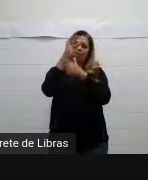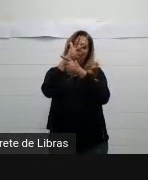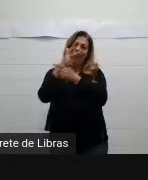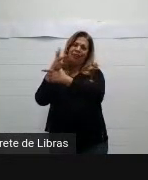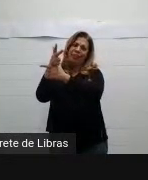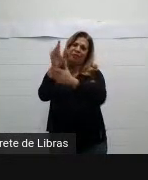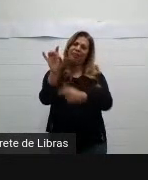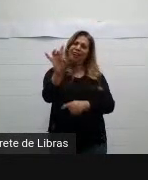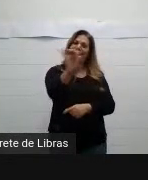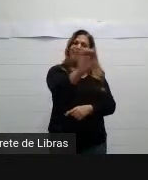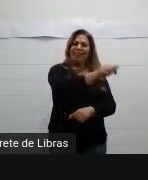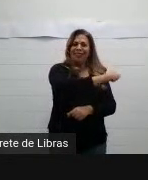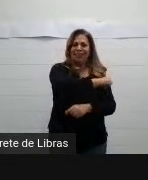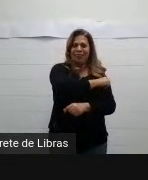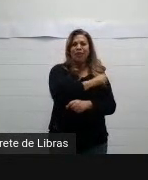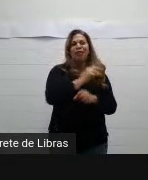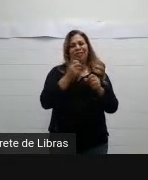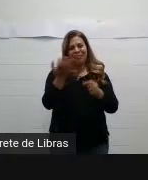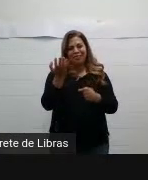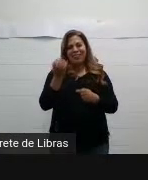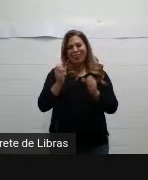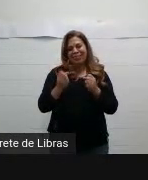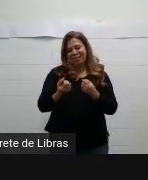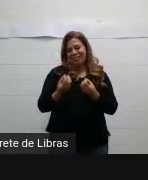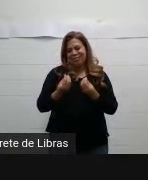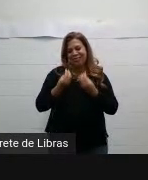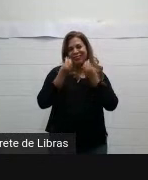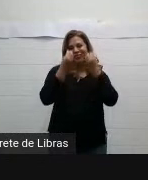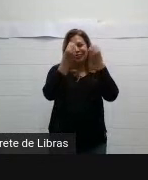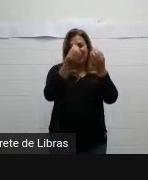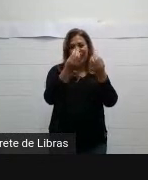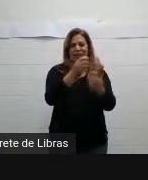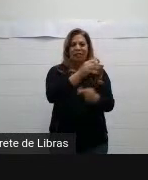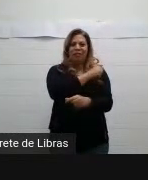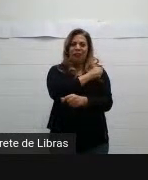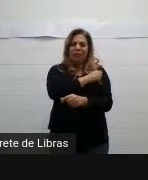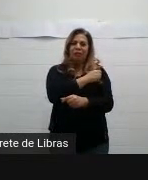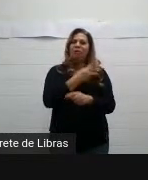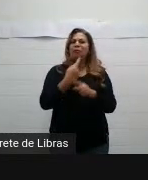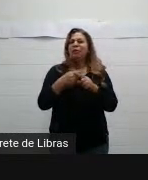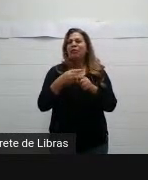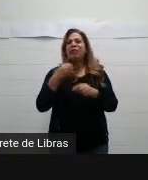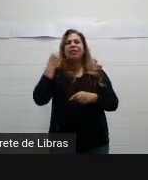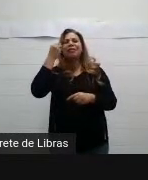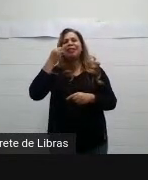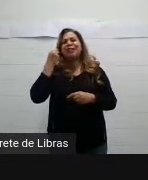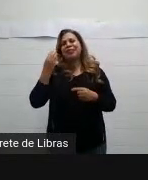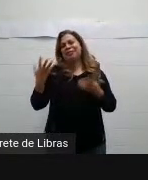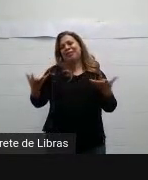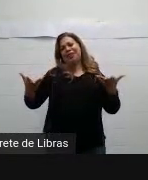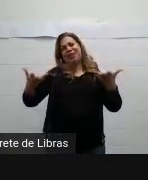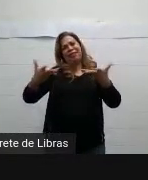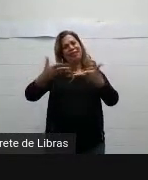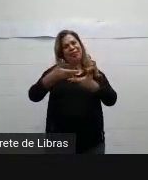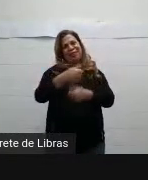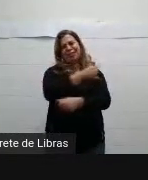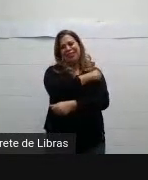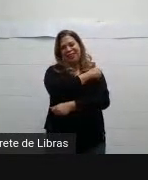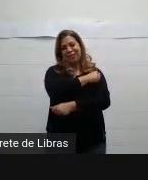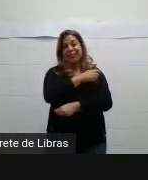queria muito poder fazer isso, porque foi uma experiência tão rica para eles, para mim. E no final das contas,